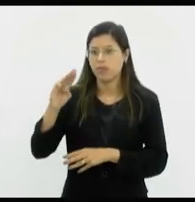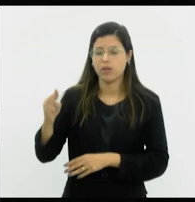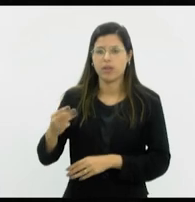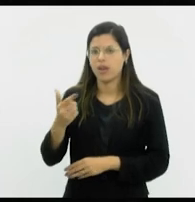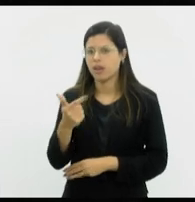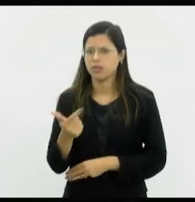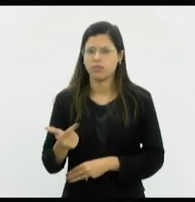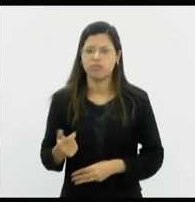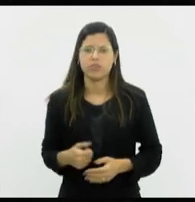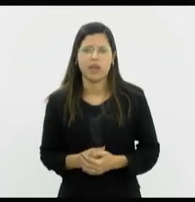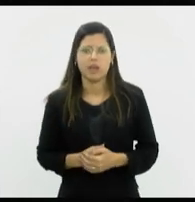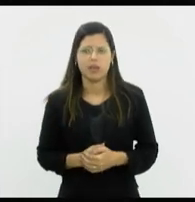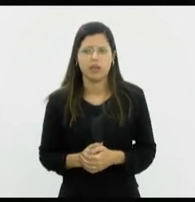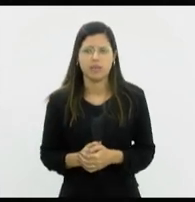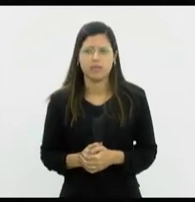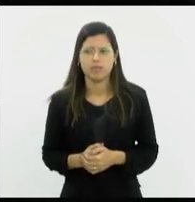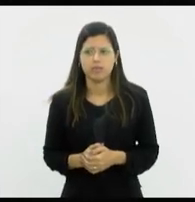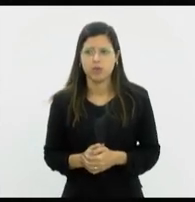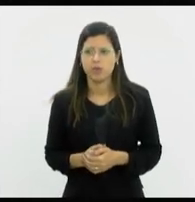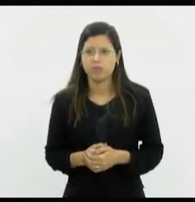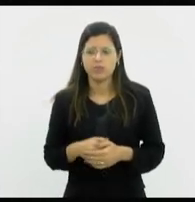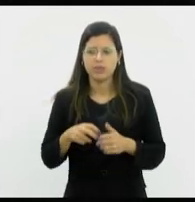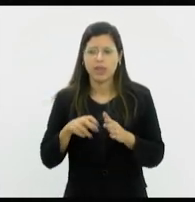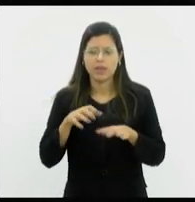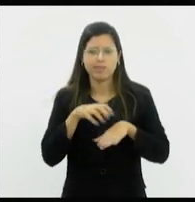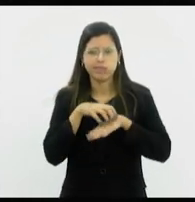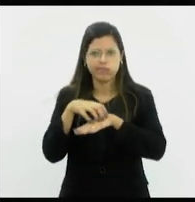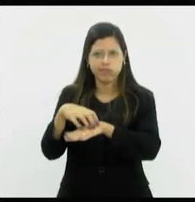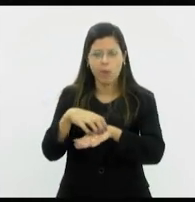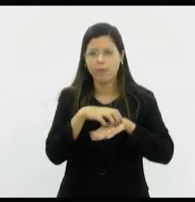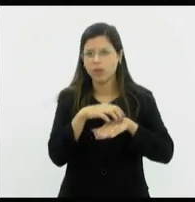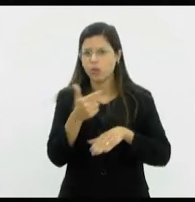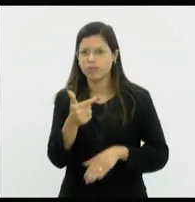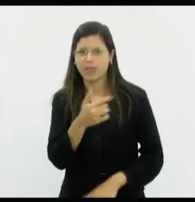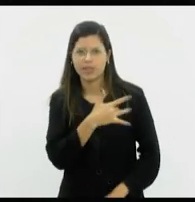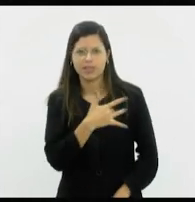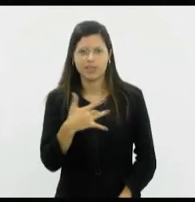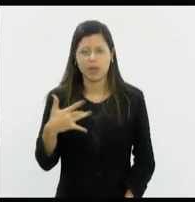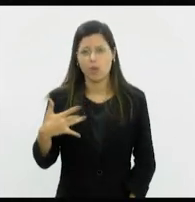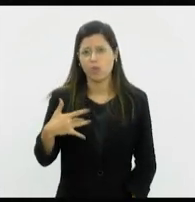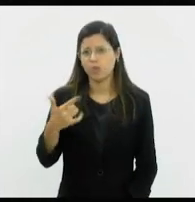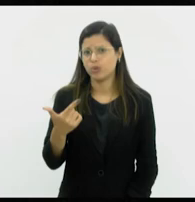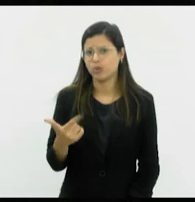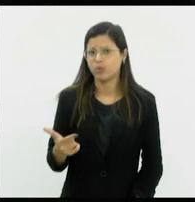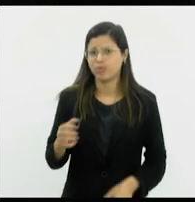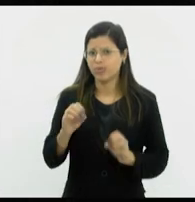tem mobilidade, que não tem saúde, que não tem educação.